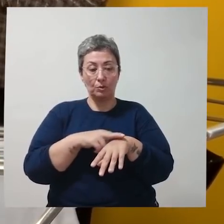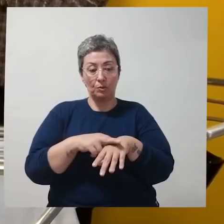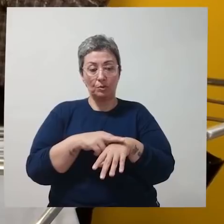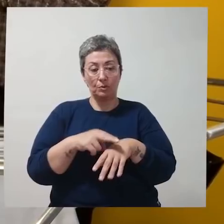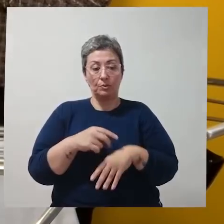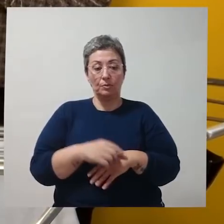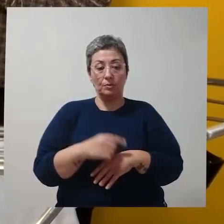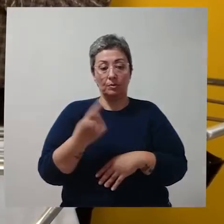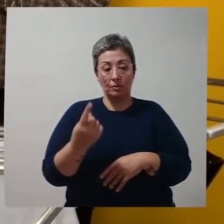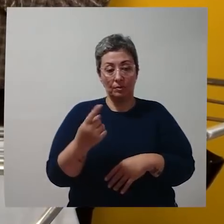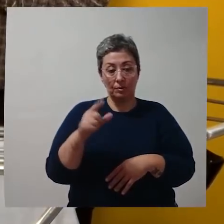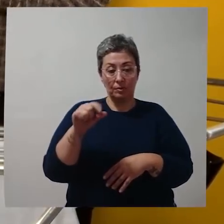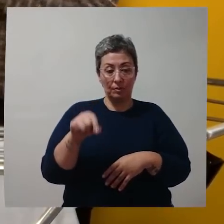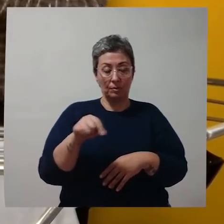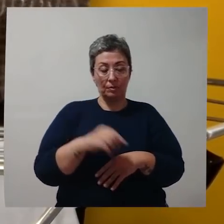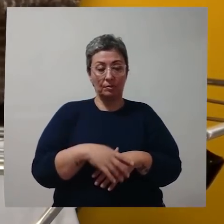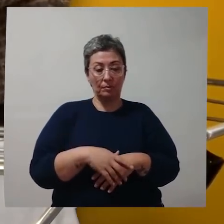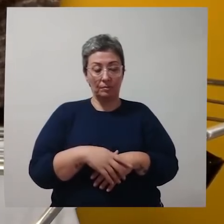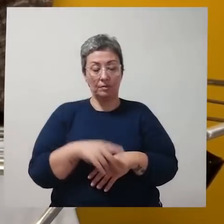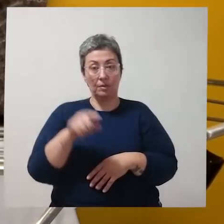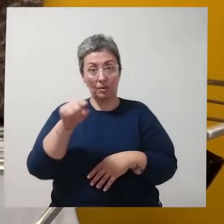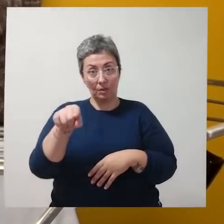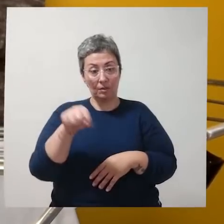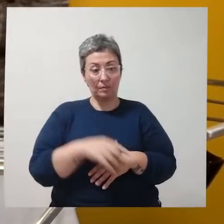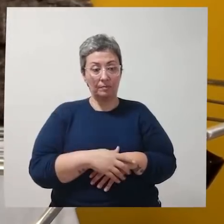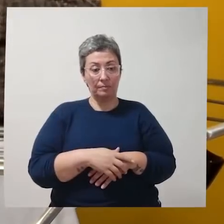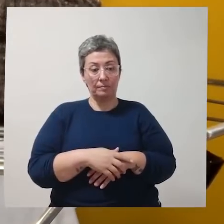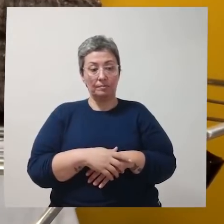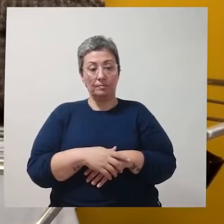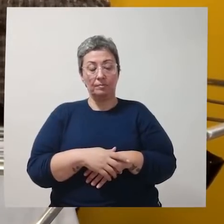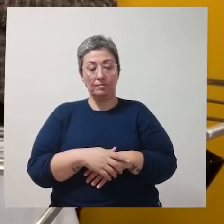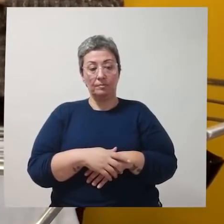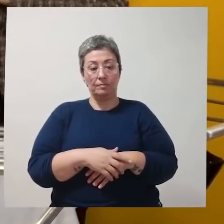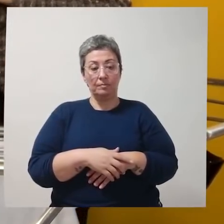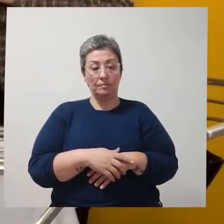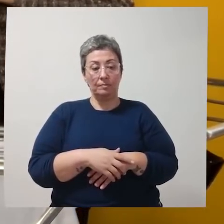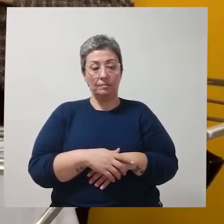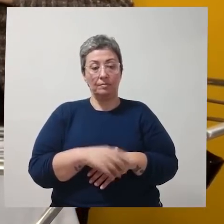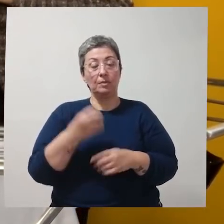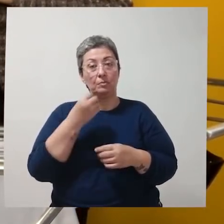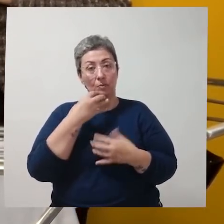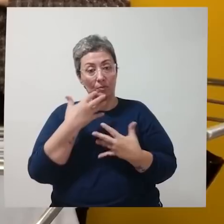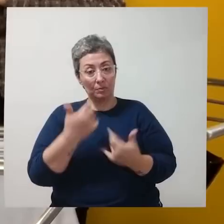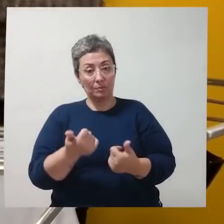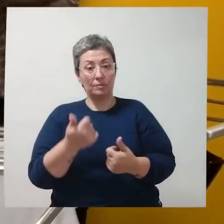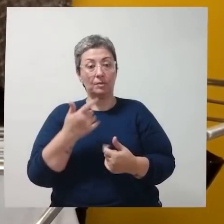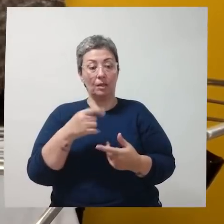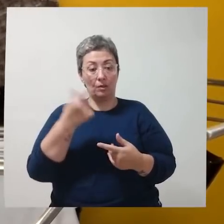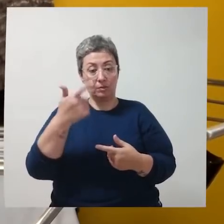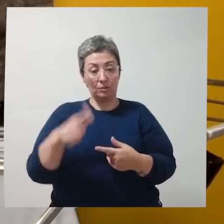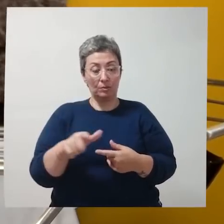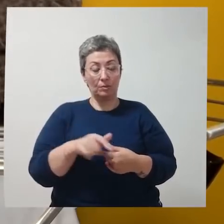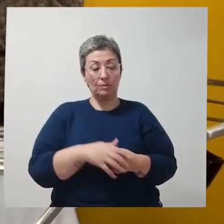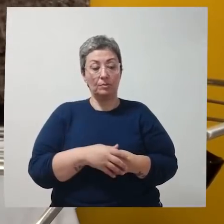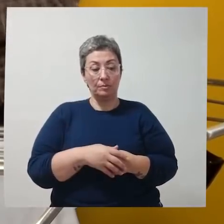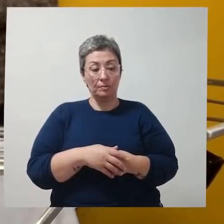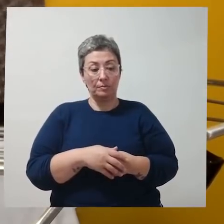Gu. Pega. Isso, coloca lá, ó. Muito bem, coloca o outro lá